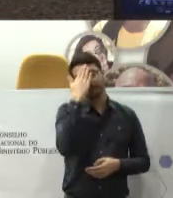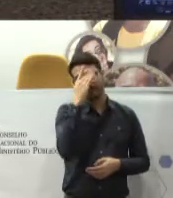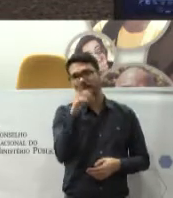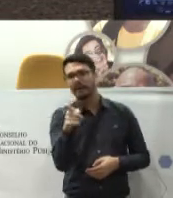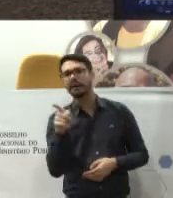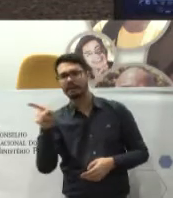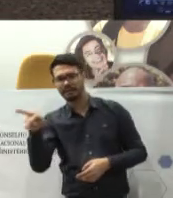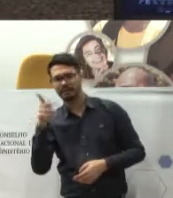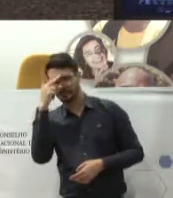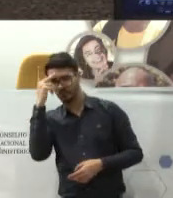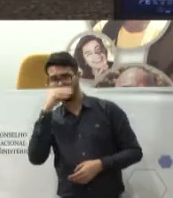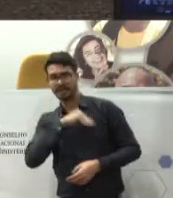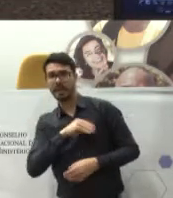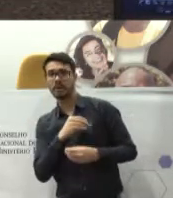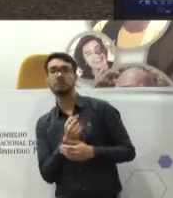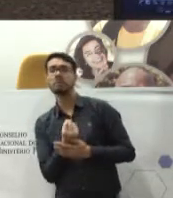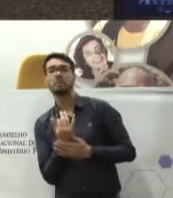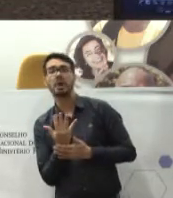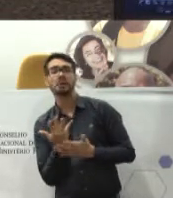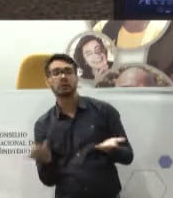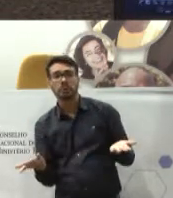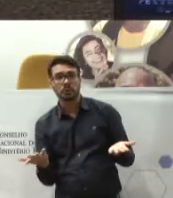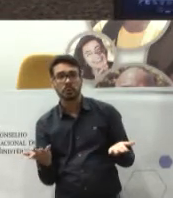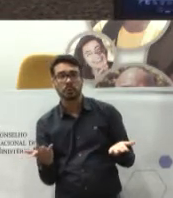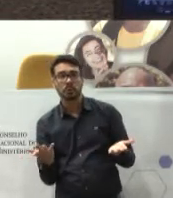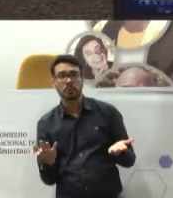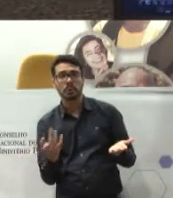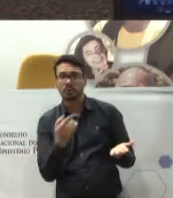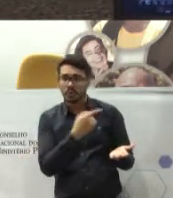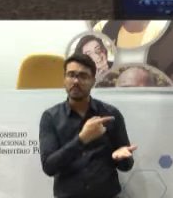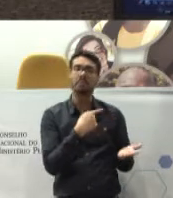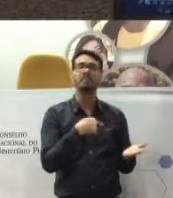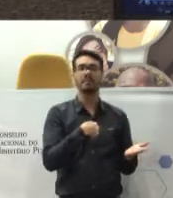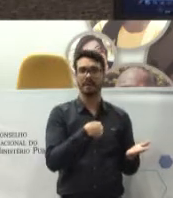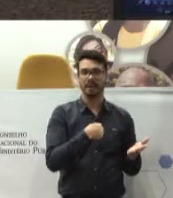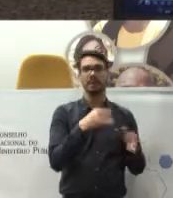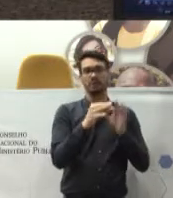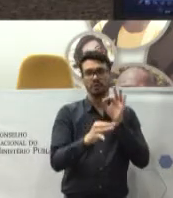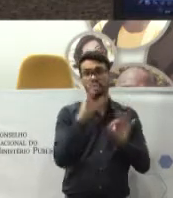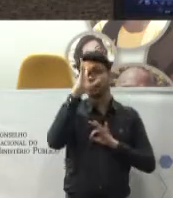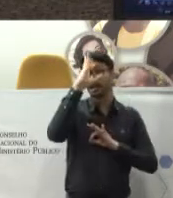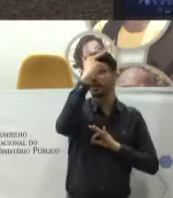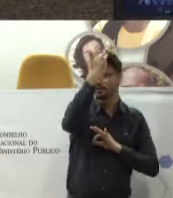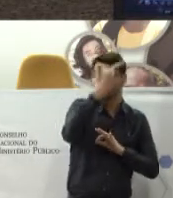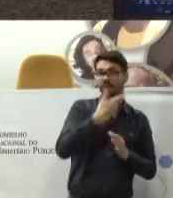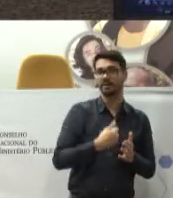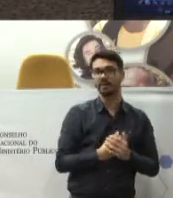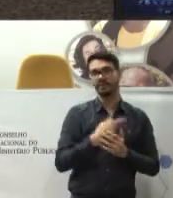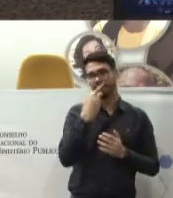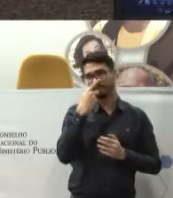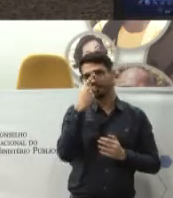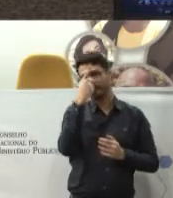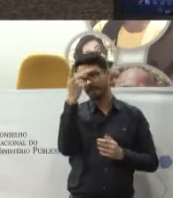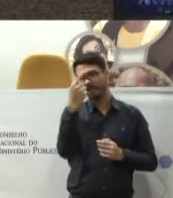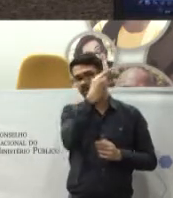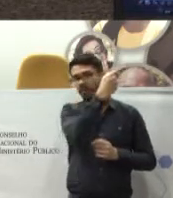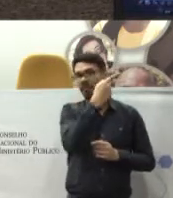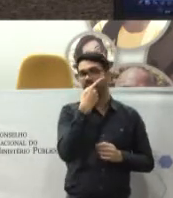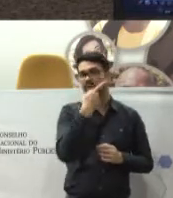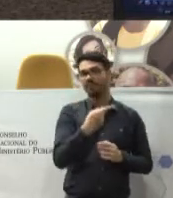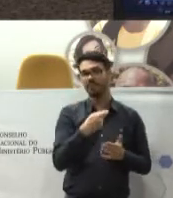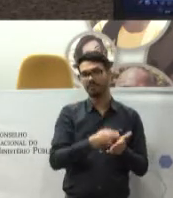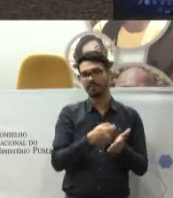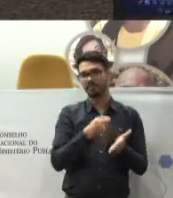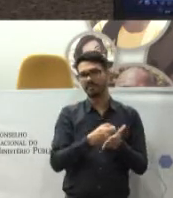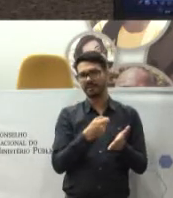paciente. Até o ministro Marco Aurélio, no voto dele no tema 500, ele fala que é obrigação da família. No começo eu